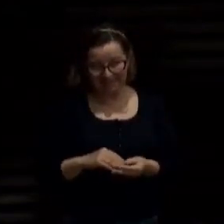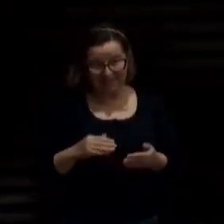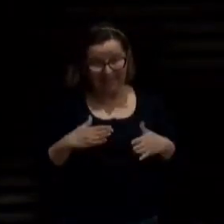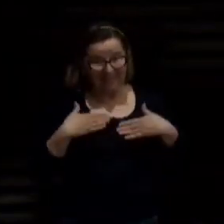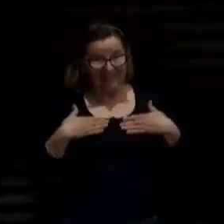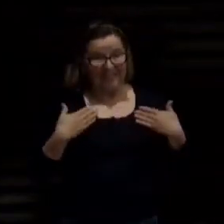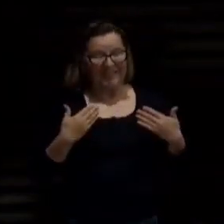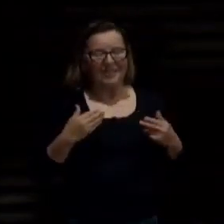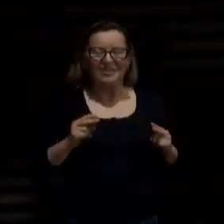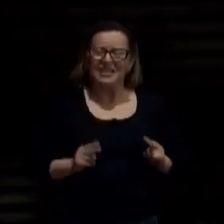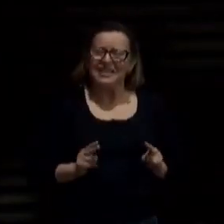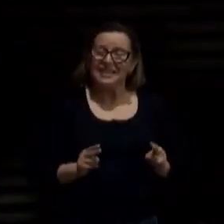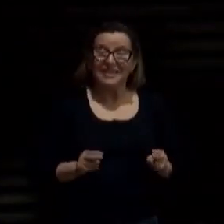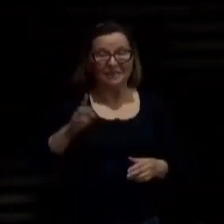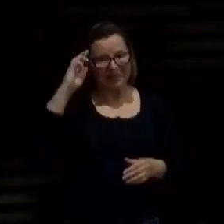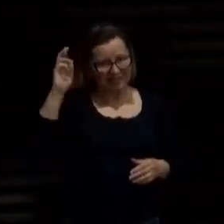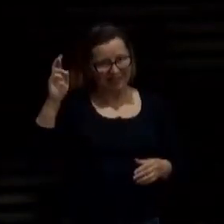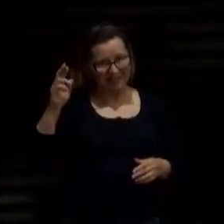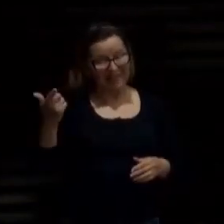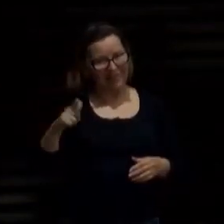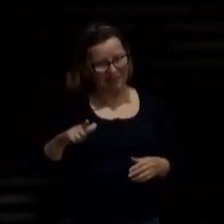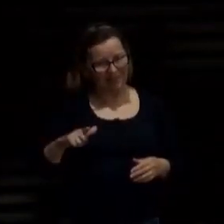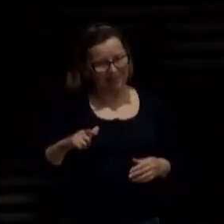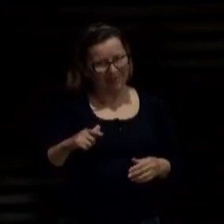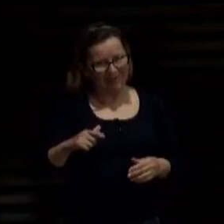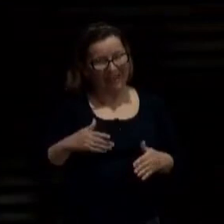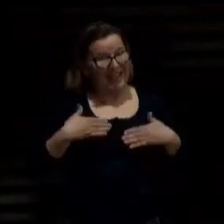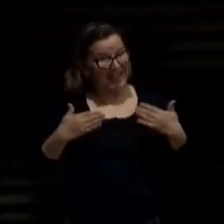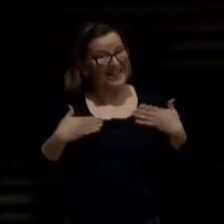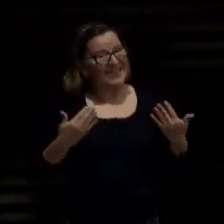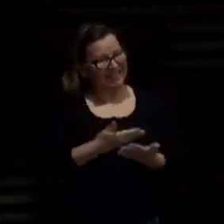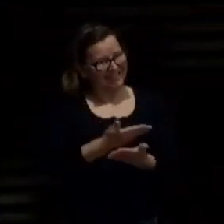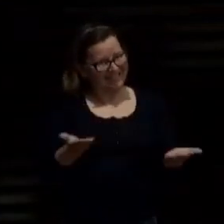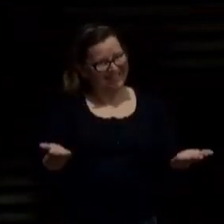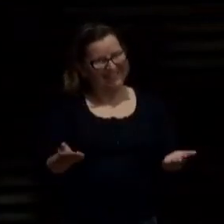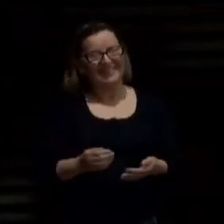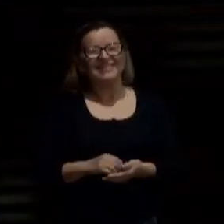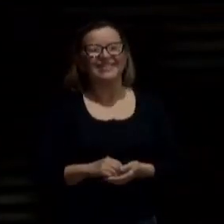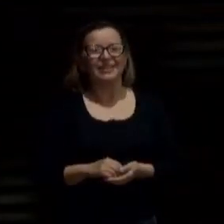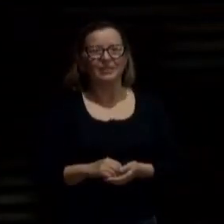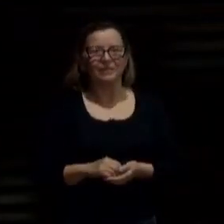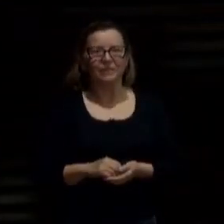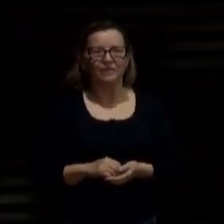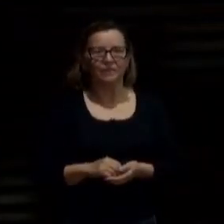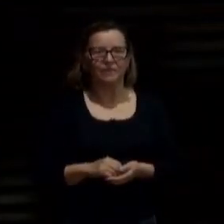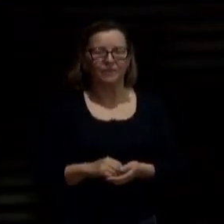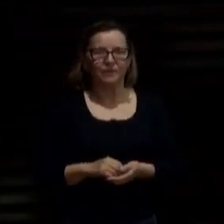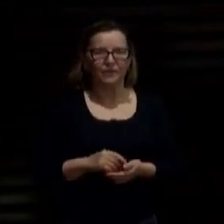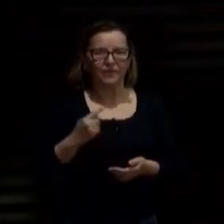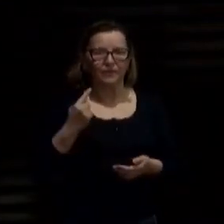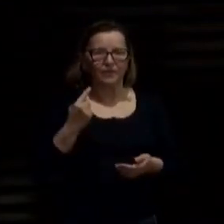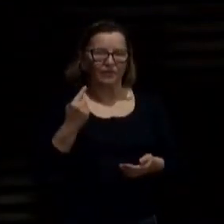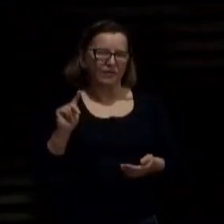alegrai-vos sempre no Senhor. Outra vez digo, alegrai-vos. Seja a vossa